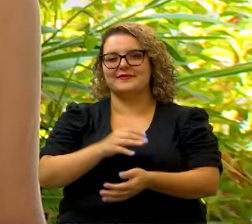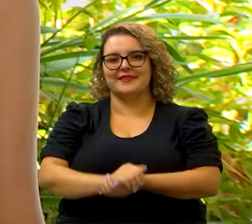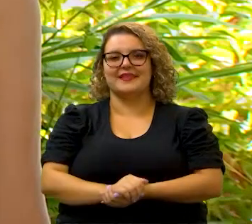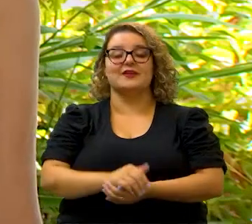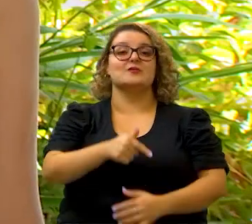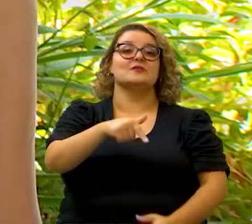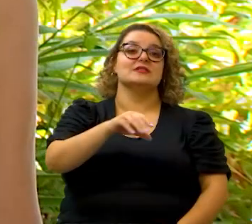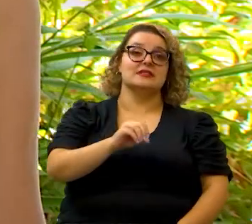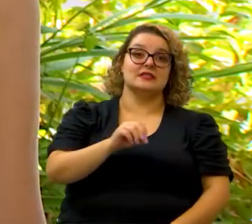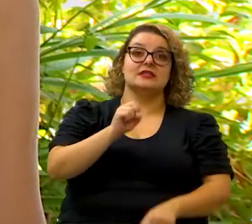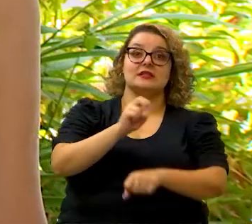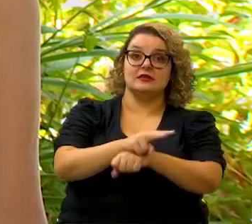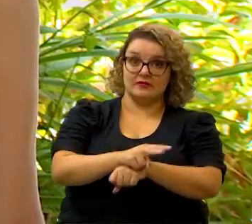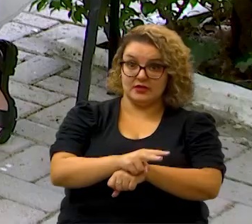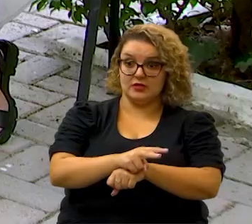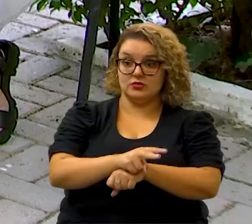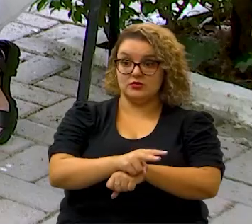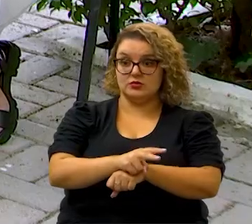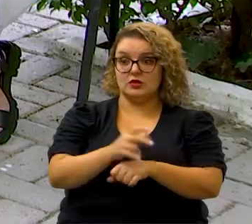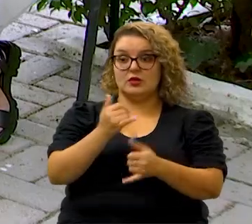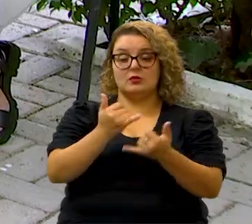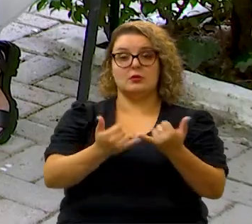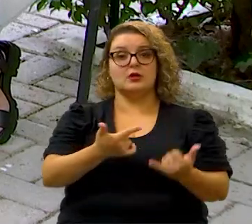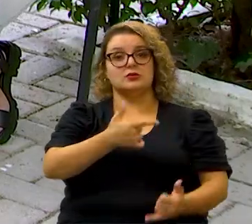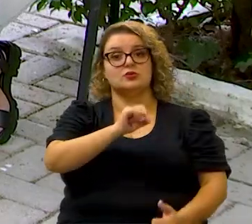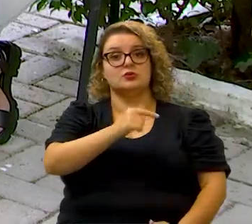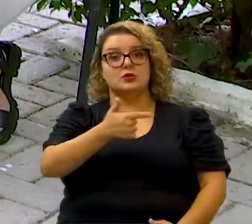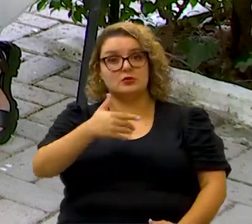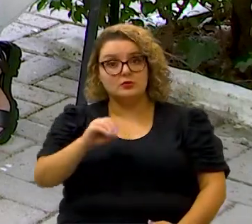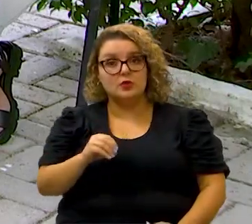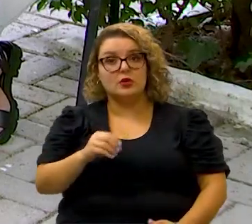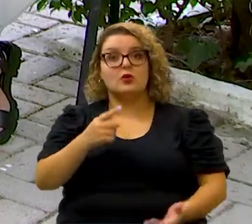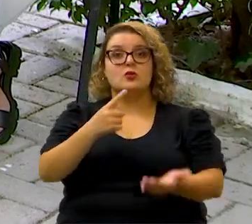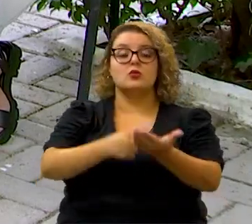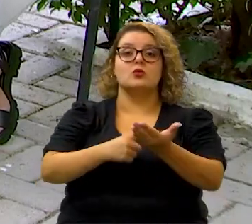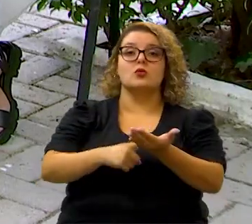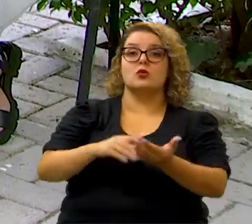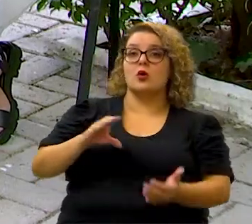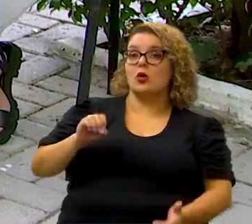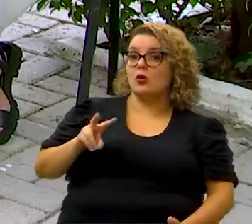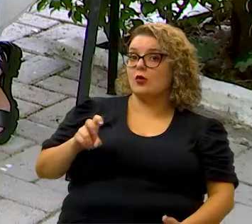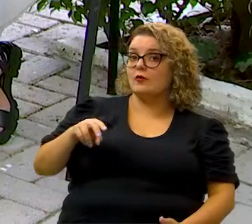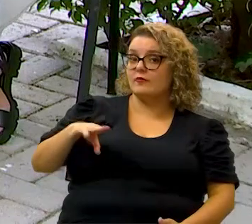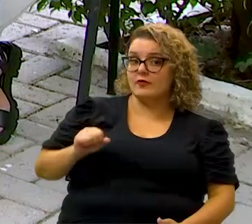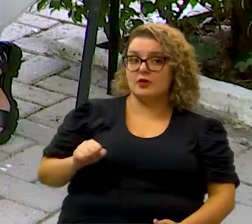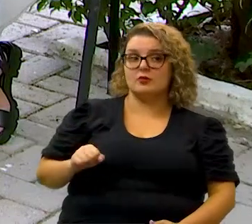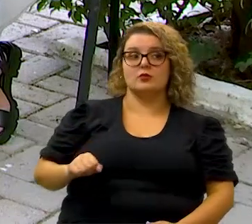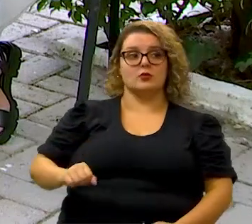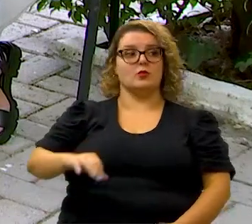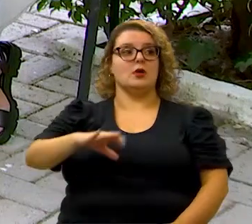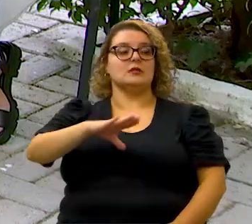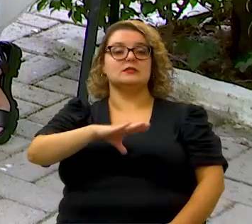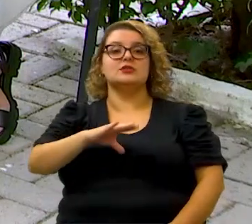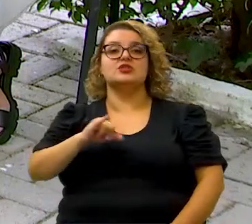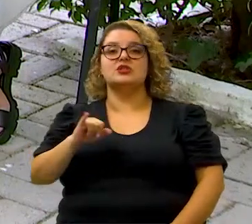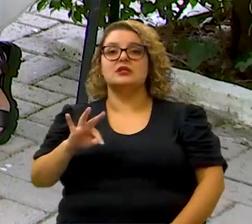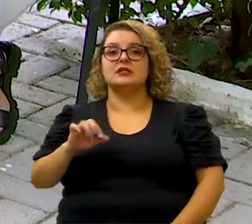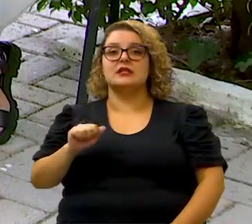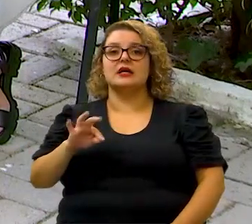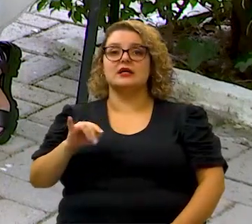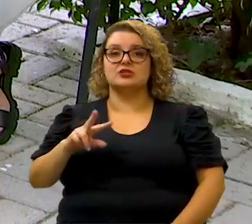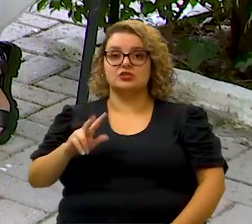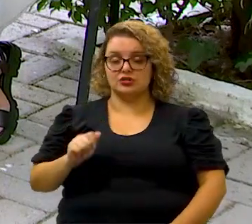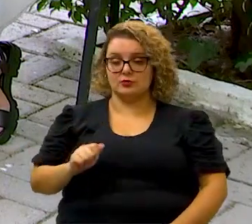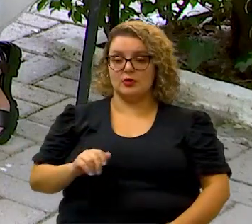atualidade hoje a gente está com 70 vagas. E em meados de 2020 a gente firmou um convênio com a Prefeitura Municipal de Itatiba. E